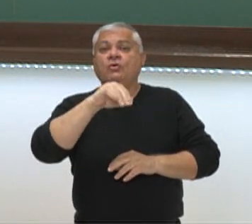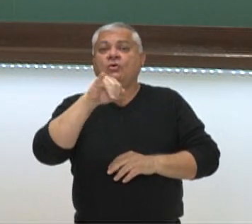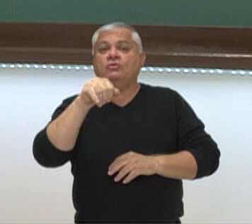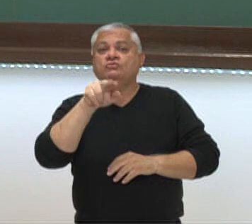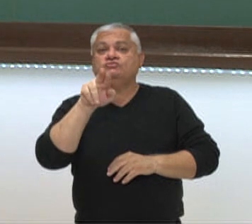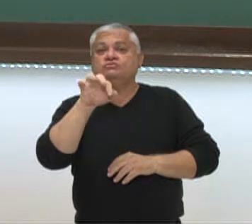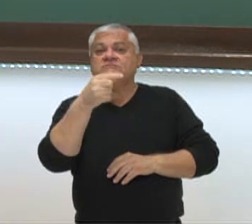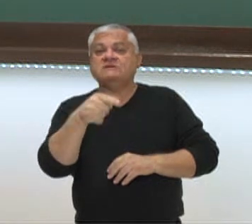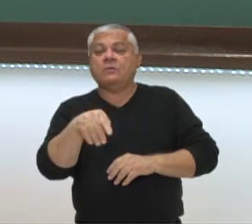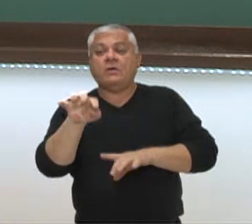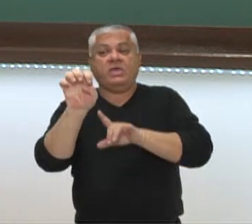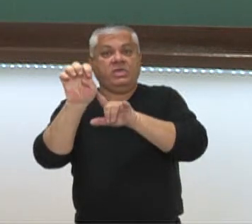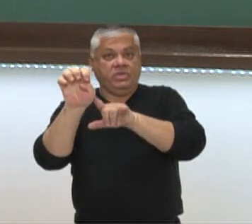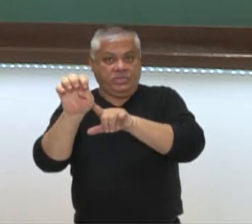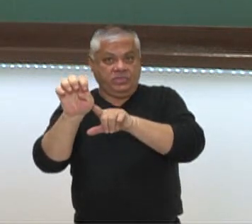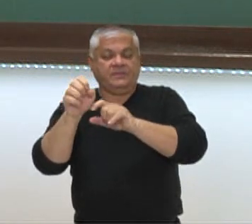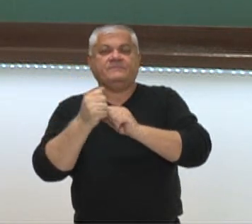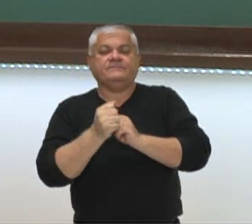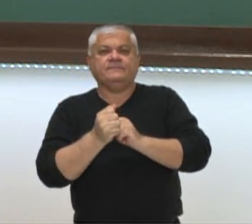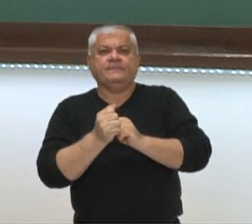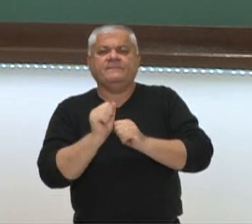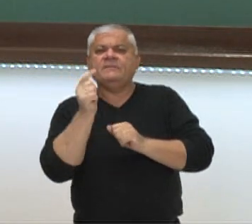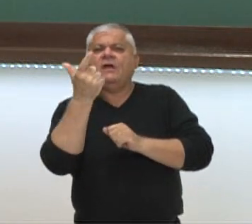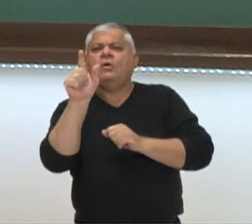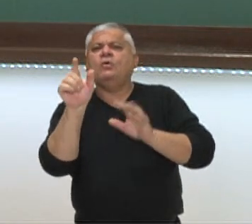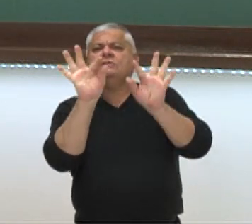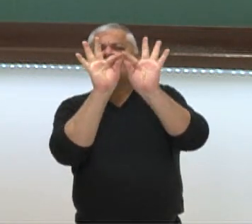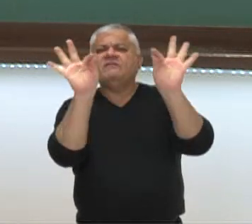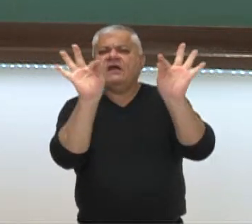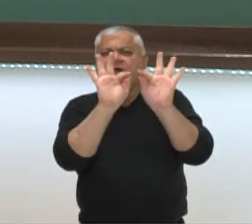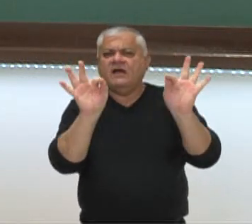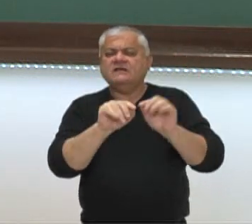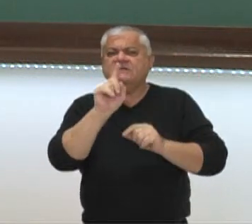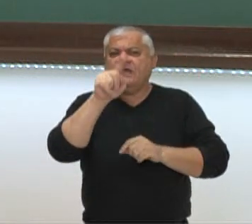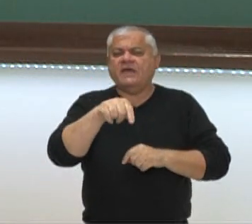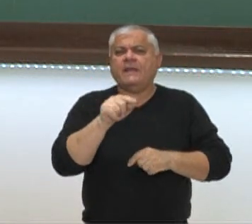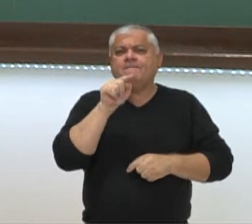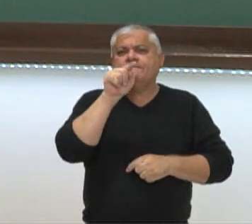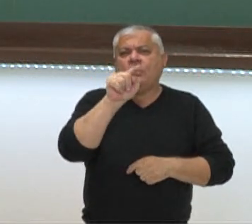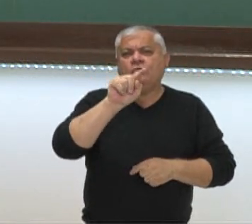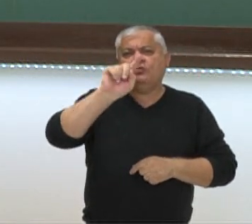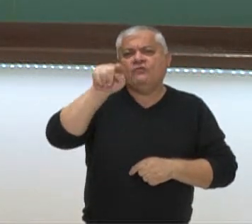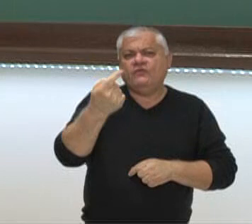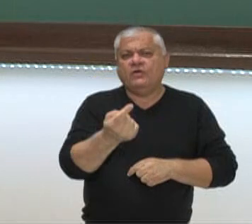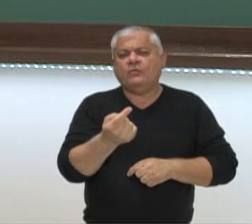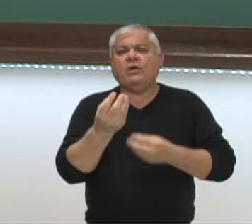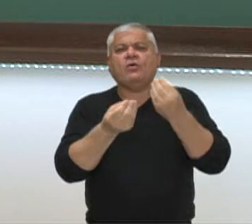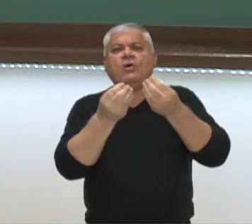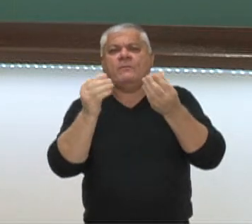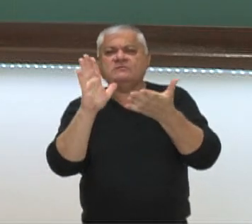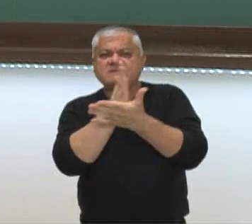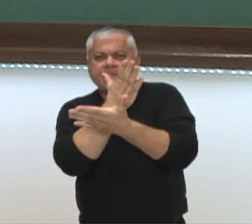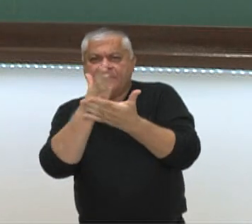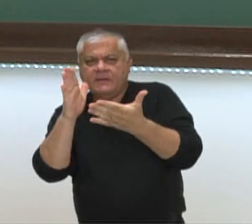a adição. E nas outras? A pergunta quer saber se era por ponto ou vírgula a separação.